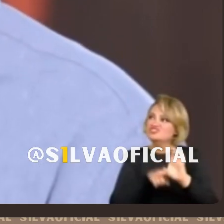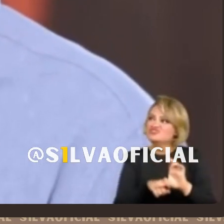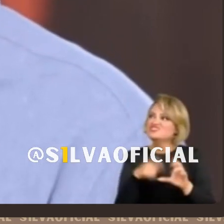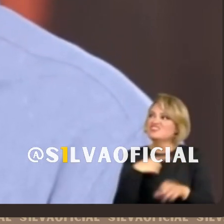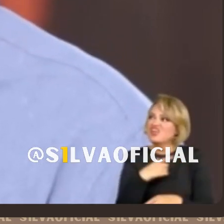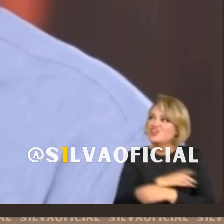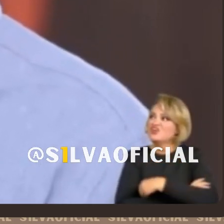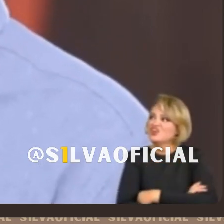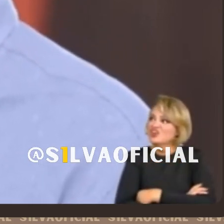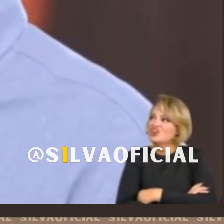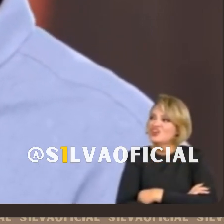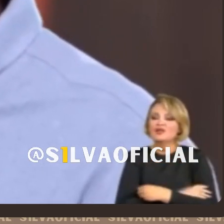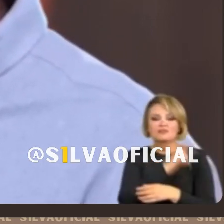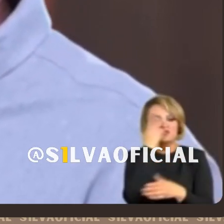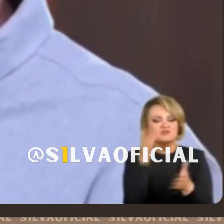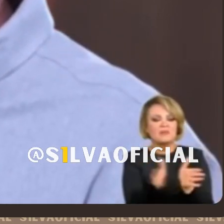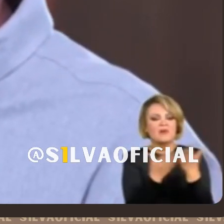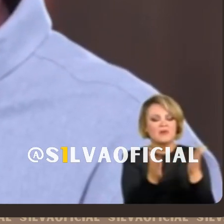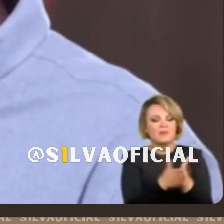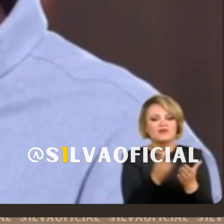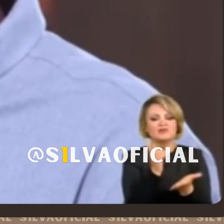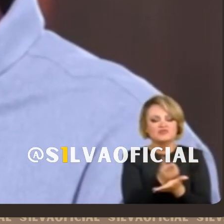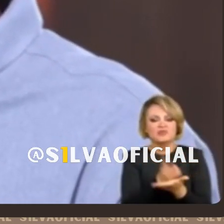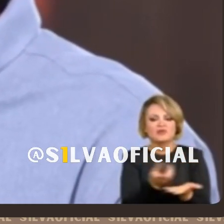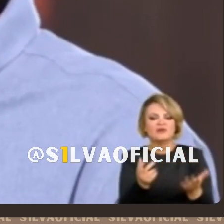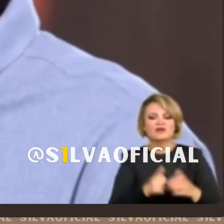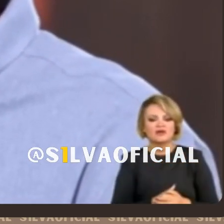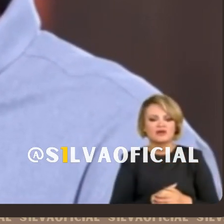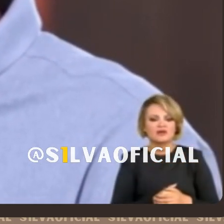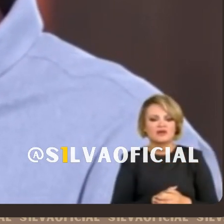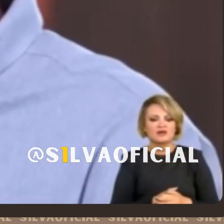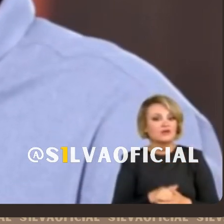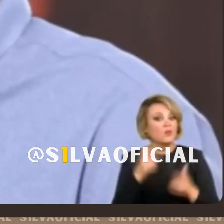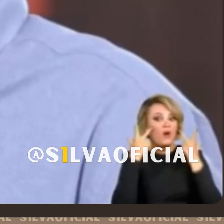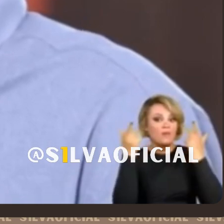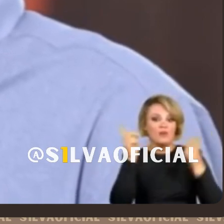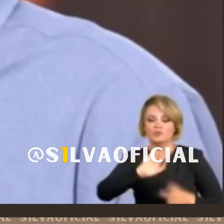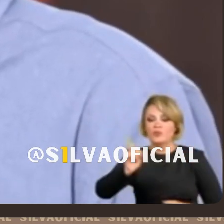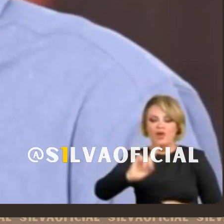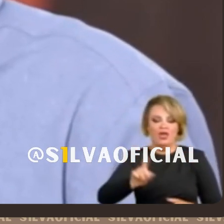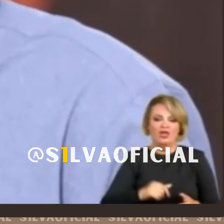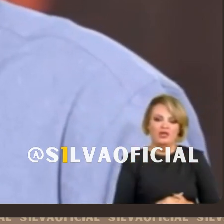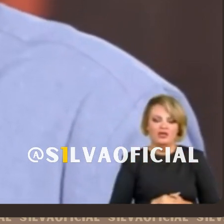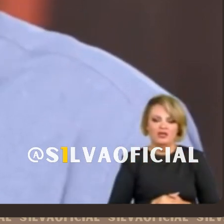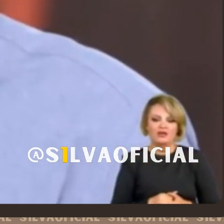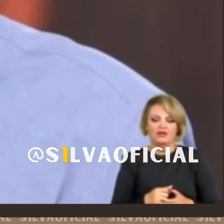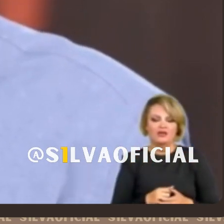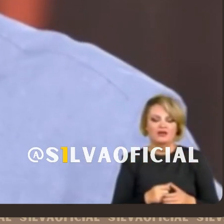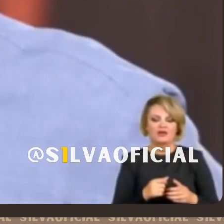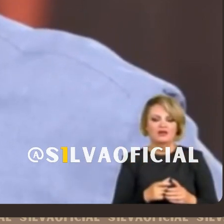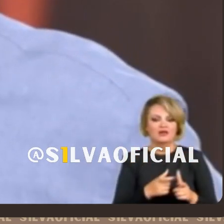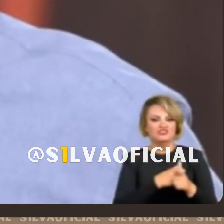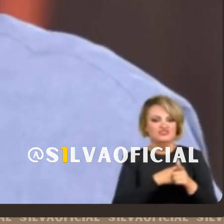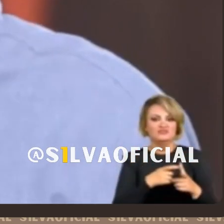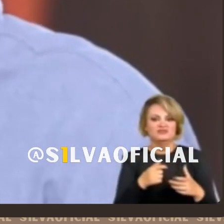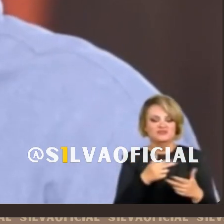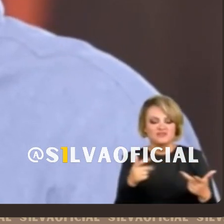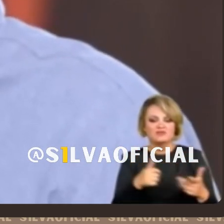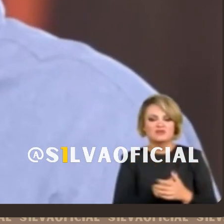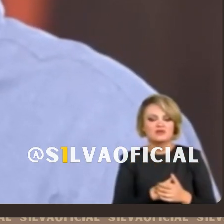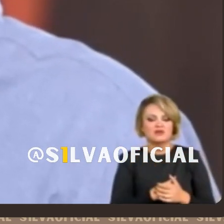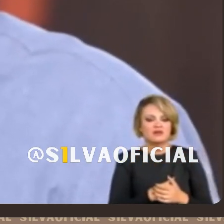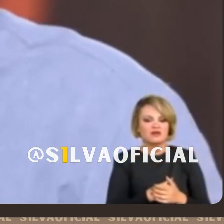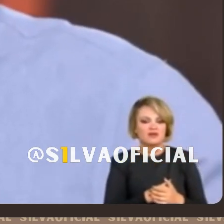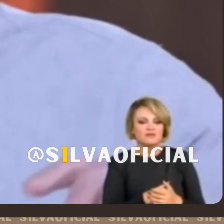normal. Então é preciso que a gente dê uma virada no mundo, uma discussão com o mundo. Todo dia eu ouço dizer, todo